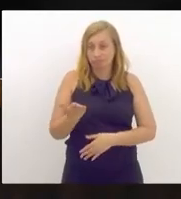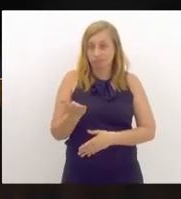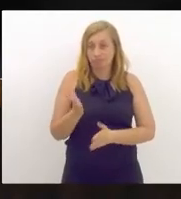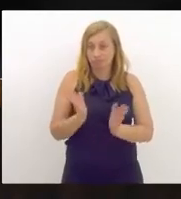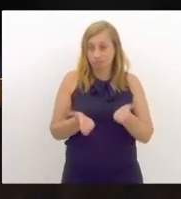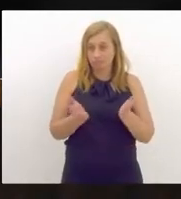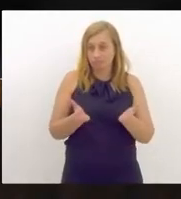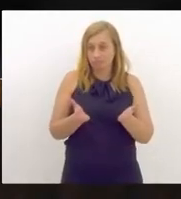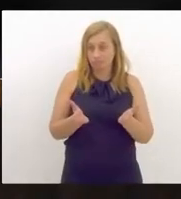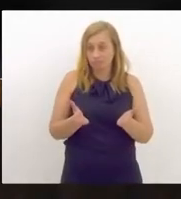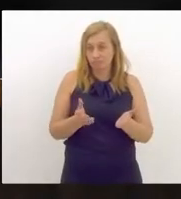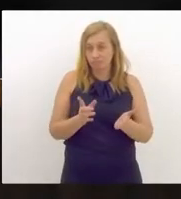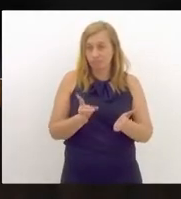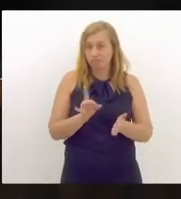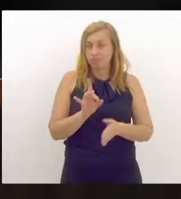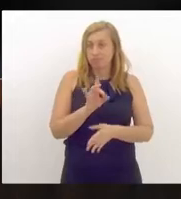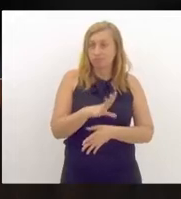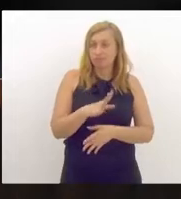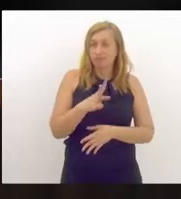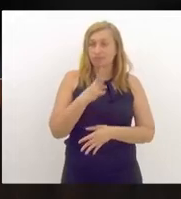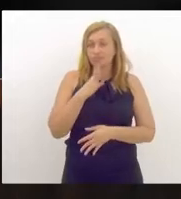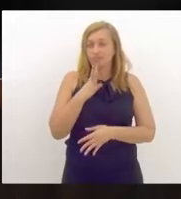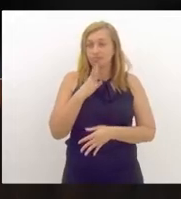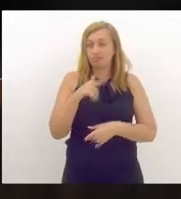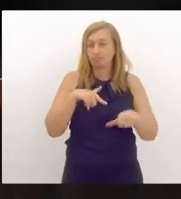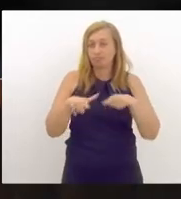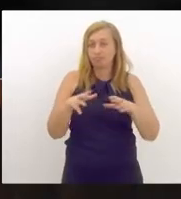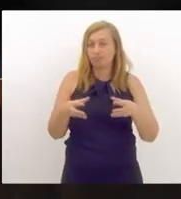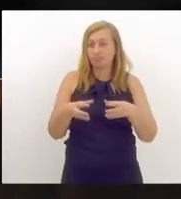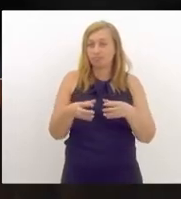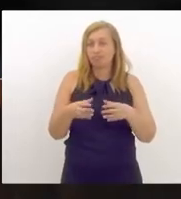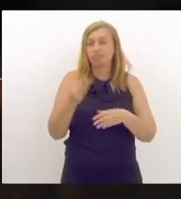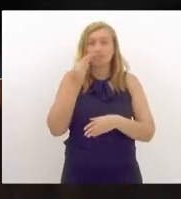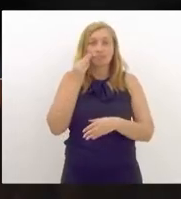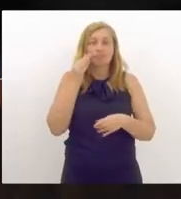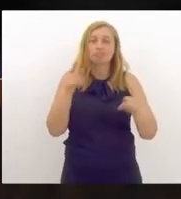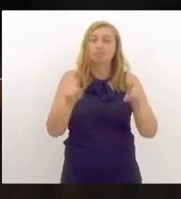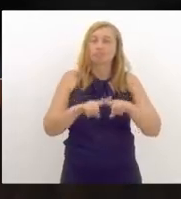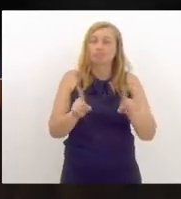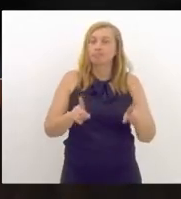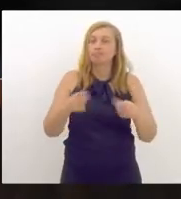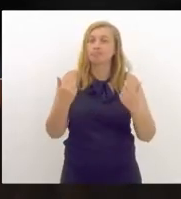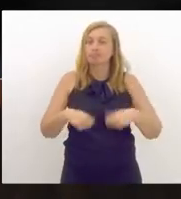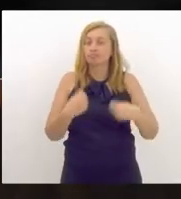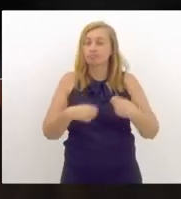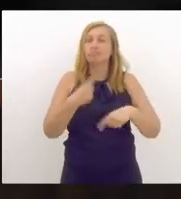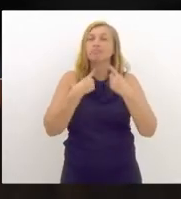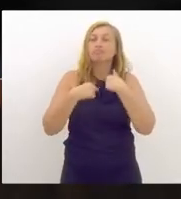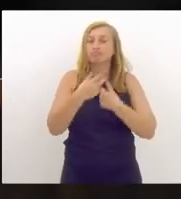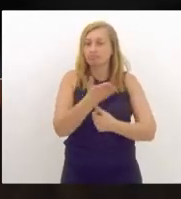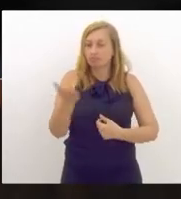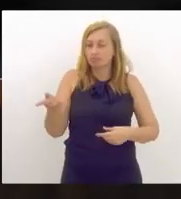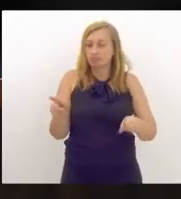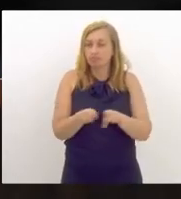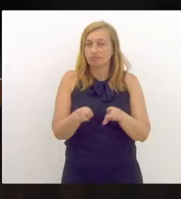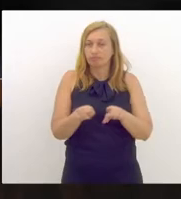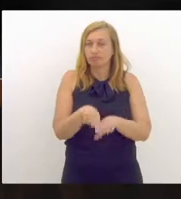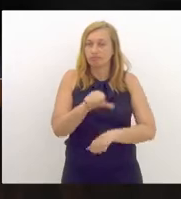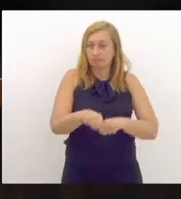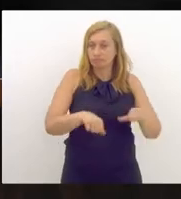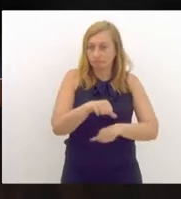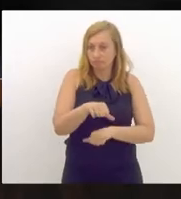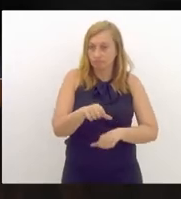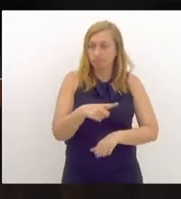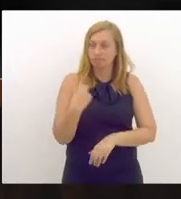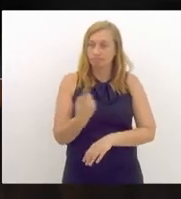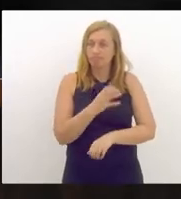Sem dúvida não é só sobre o reconhecimento do trabalho da Mônica mas sobre a necessidade e o de vocês também de transformar